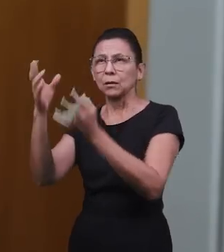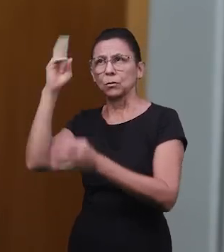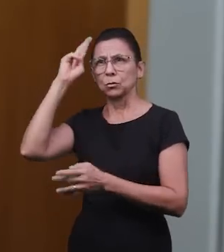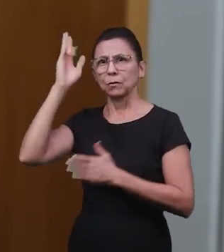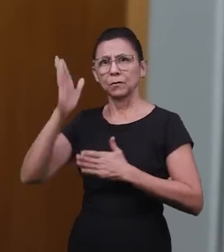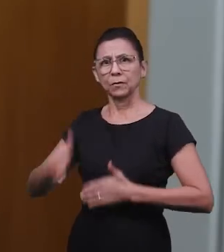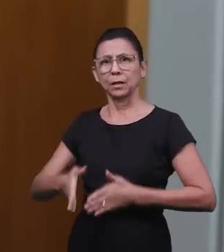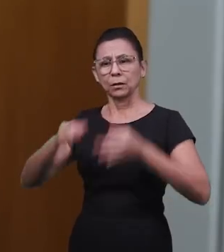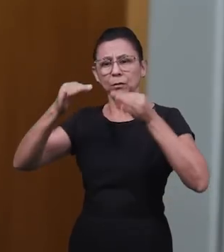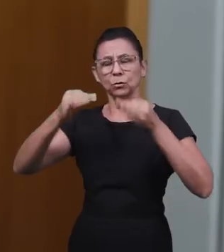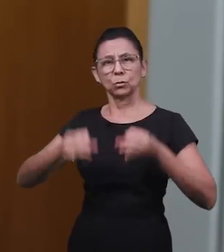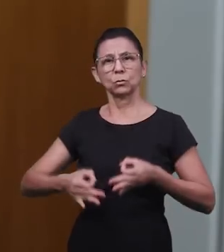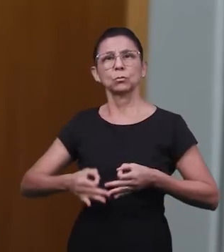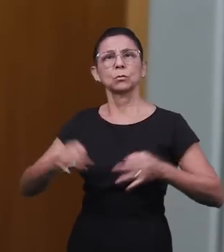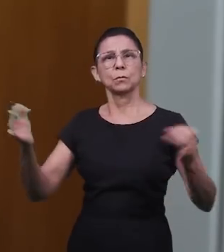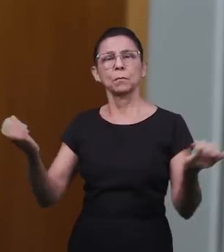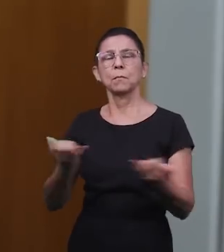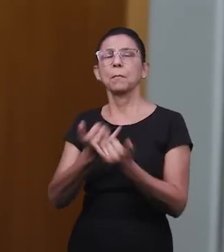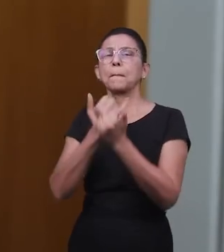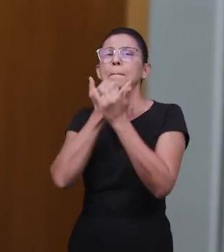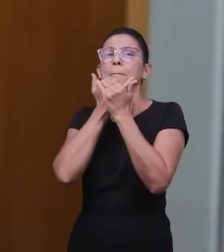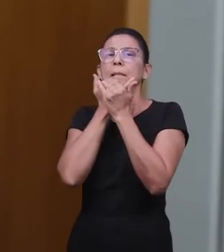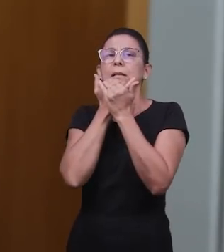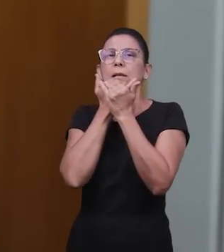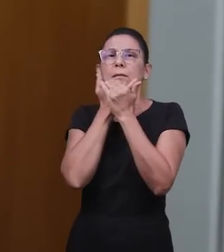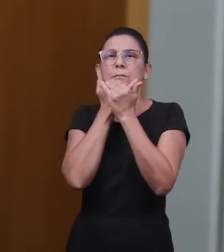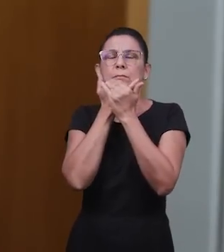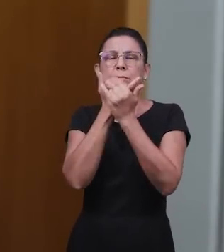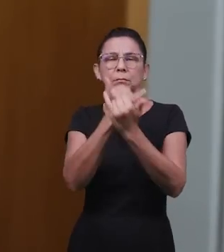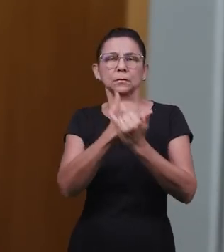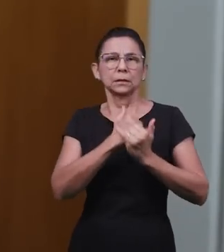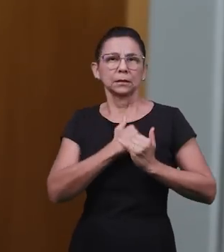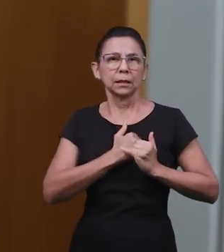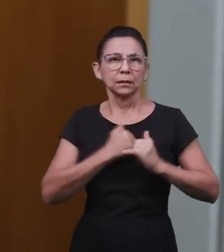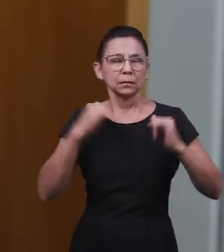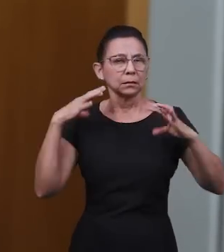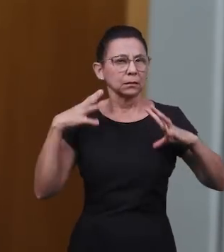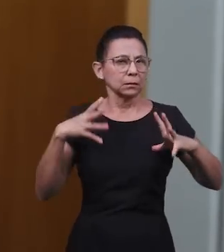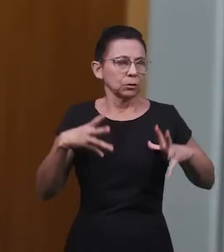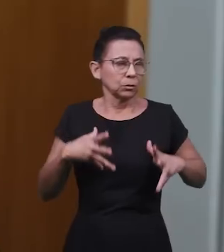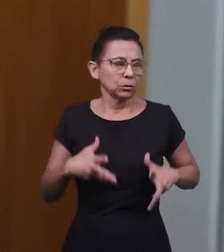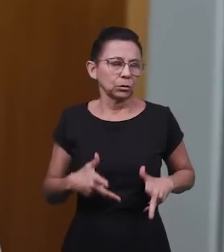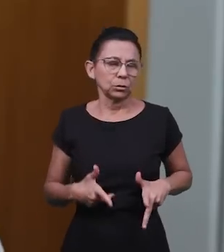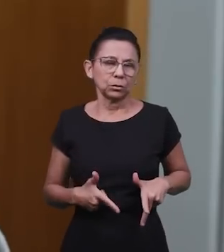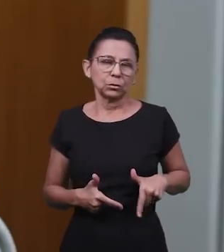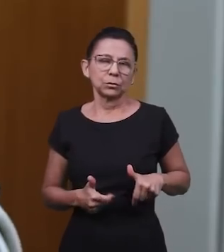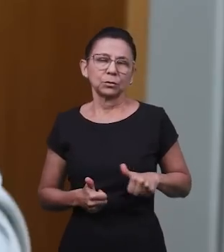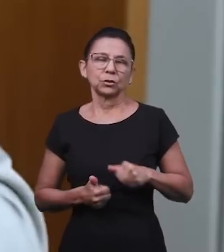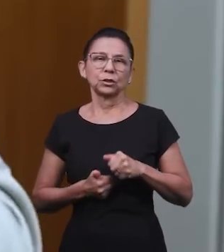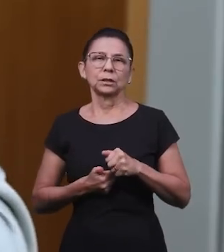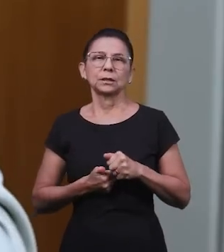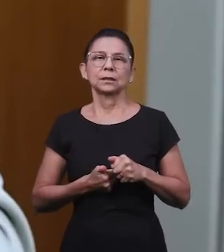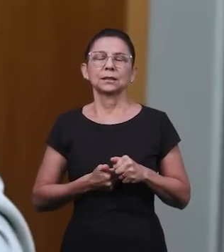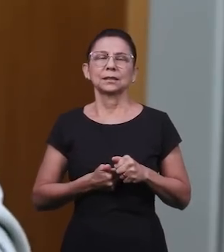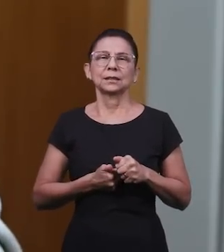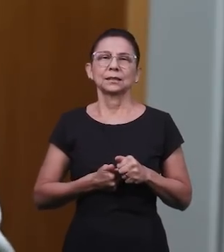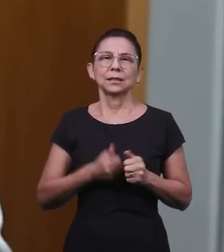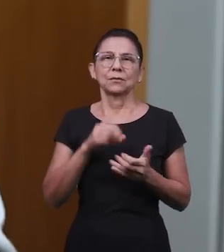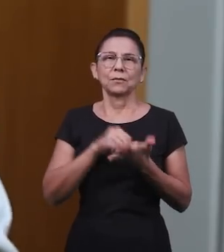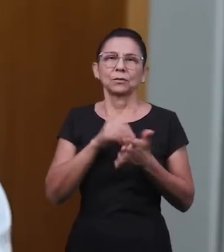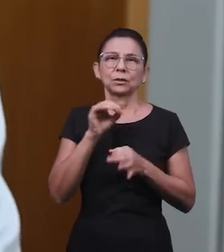é fiel e justo para nos perdoar os pecados e nos purificar de toda